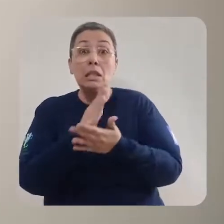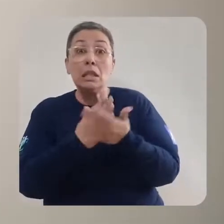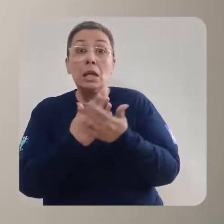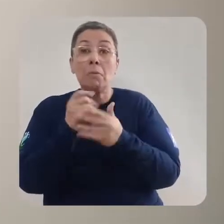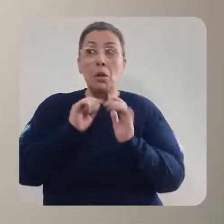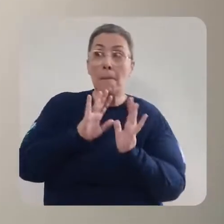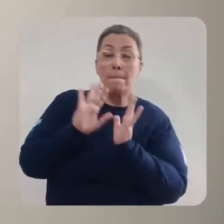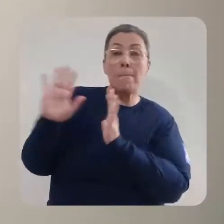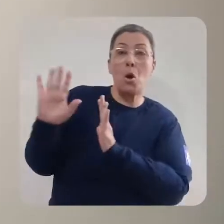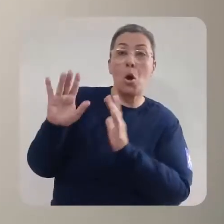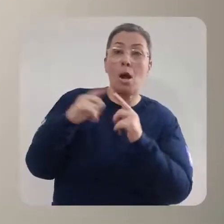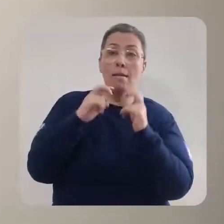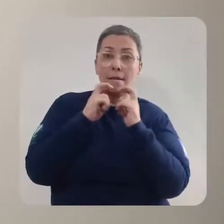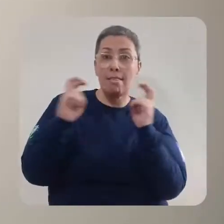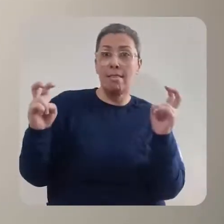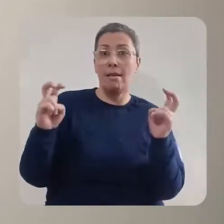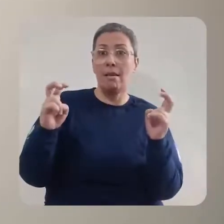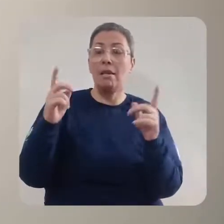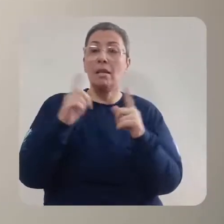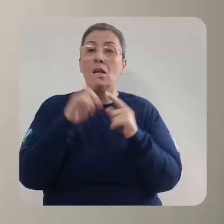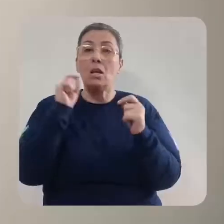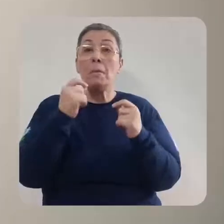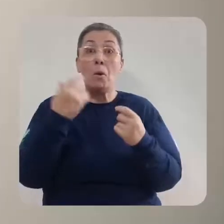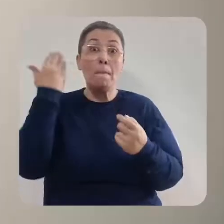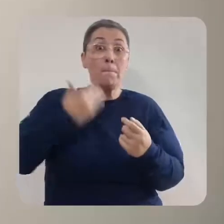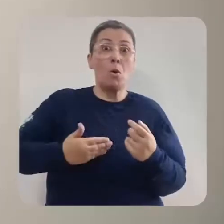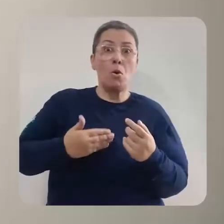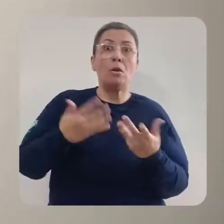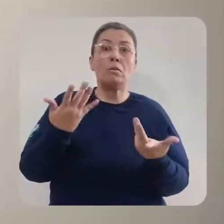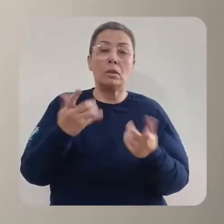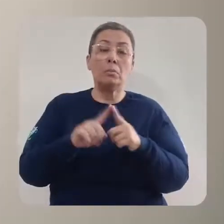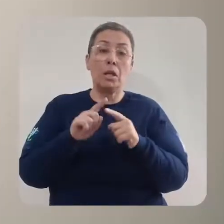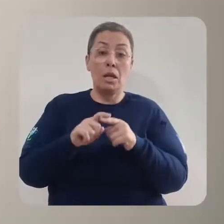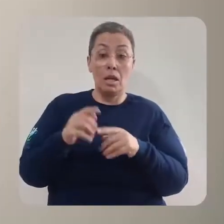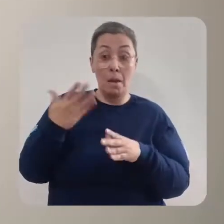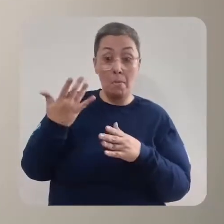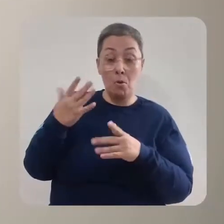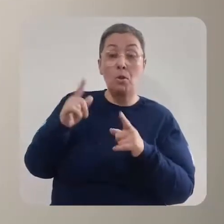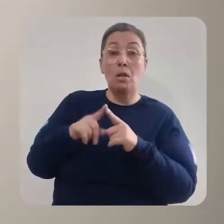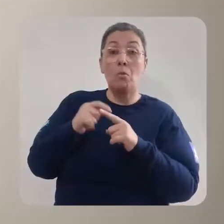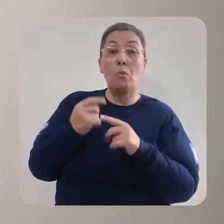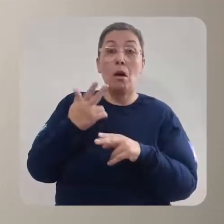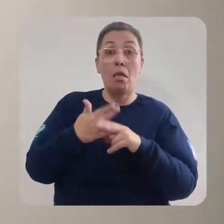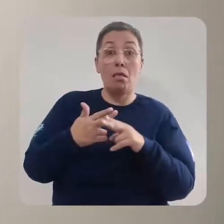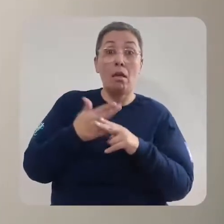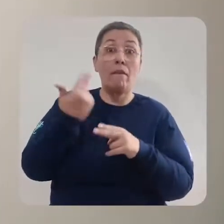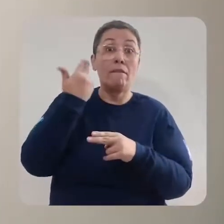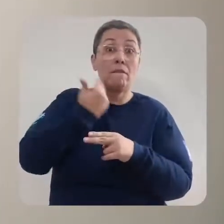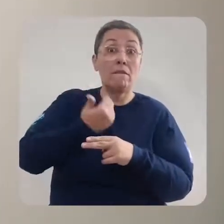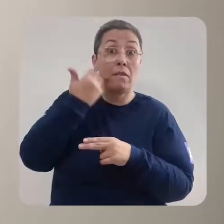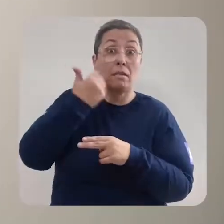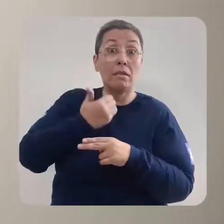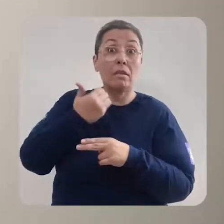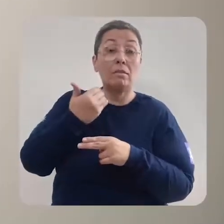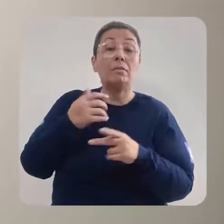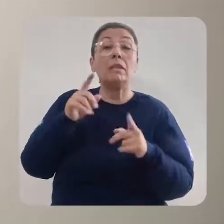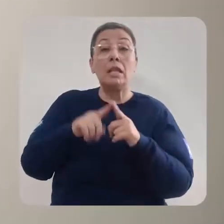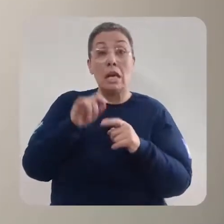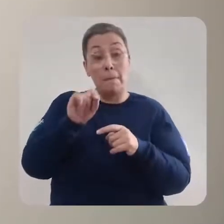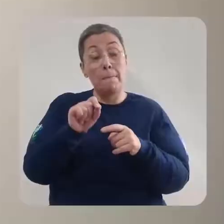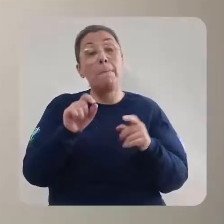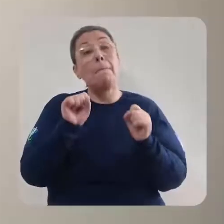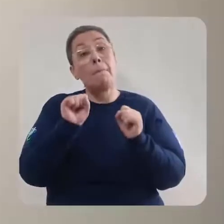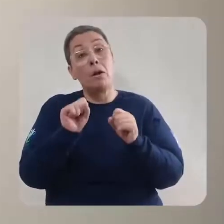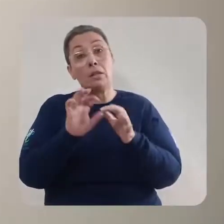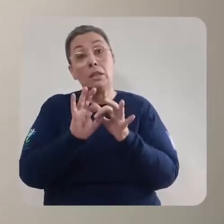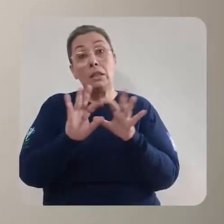incomodada a ponto de empurrá-lo, de gritar, de até se machucar, porque ali nas mãos do cabeleireiro nós temos uma navalha, né? Então